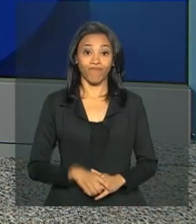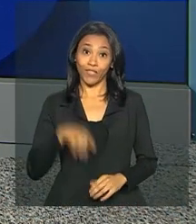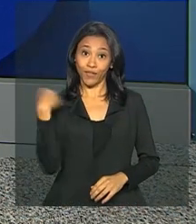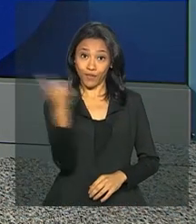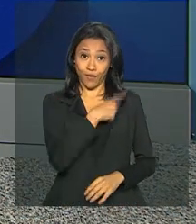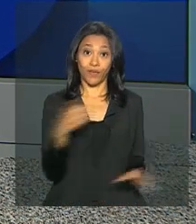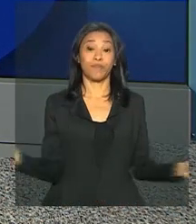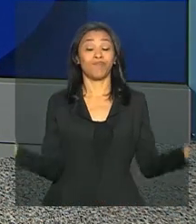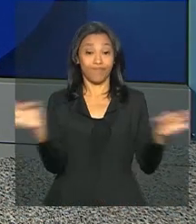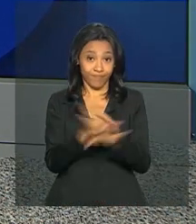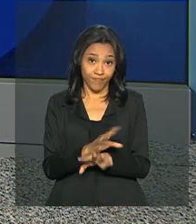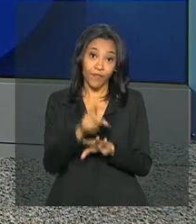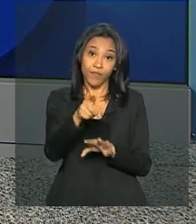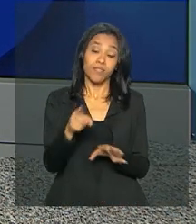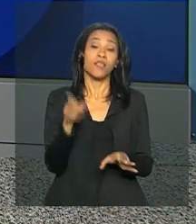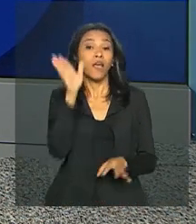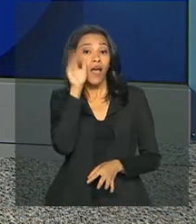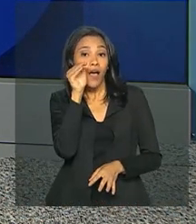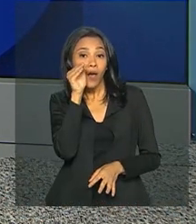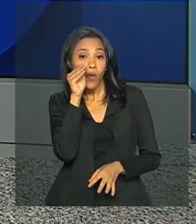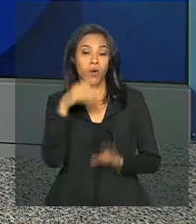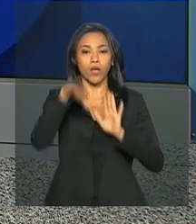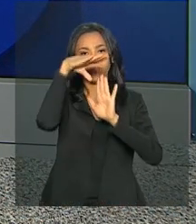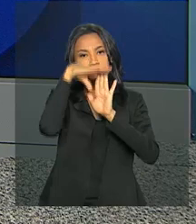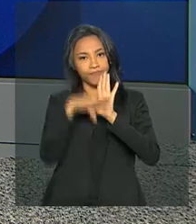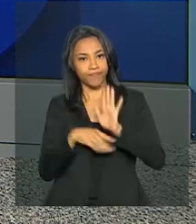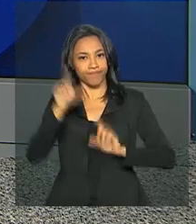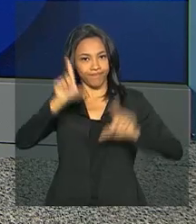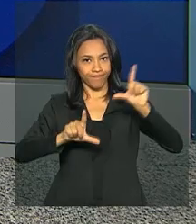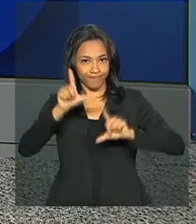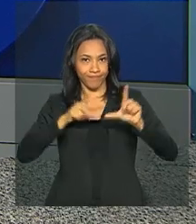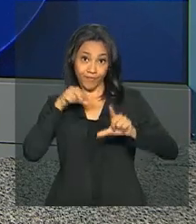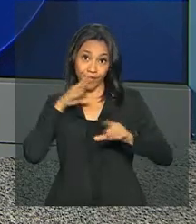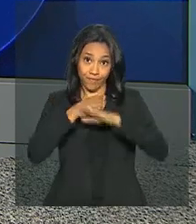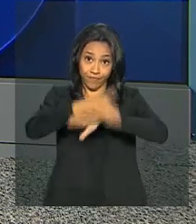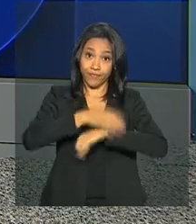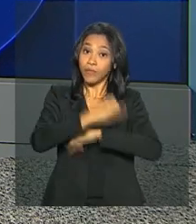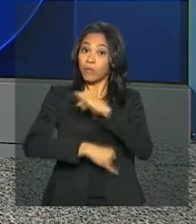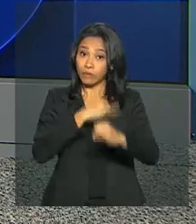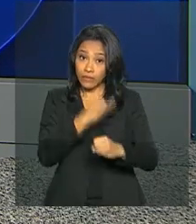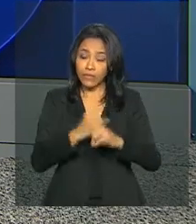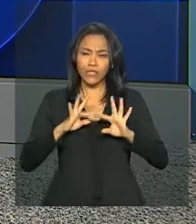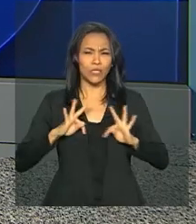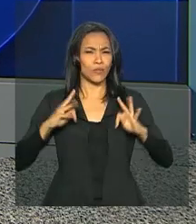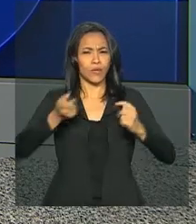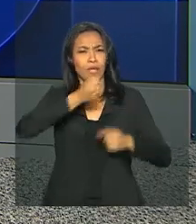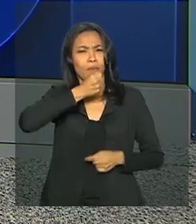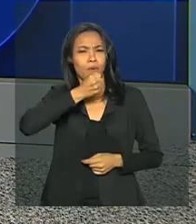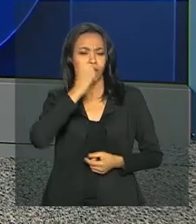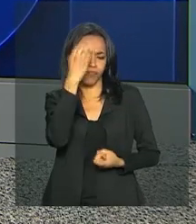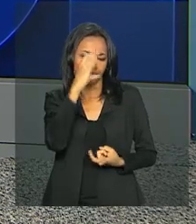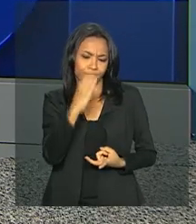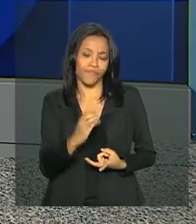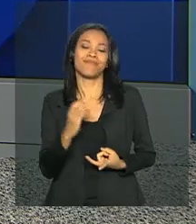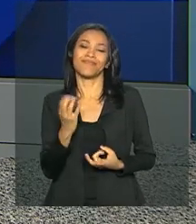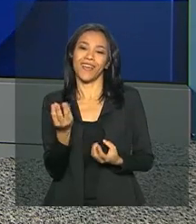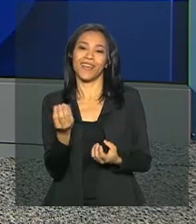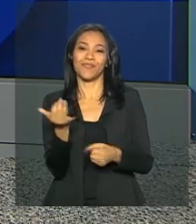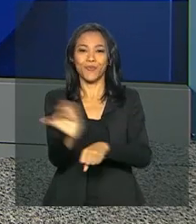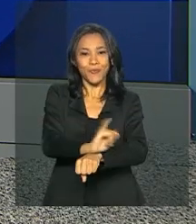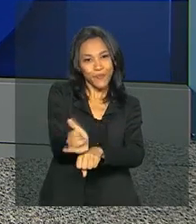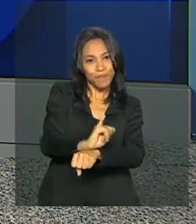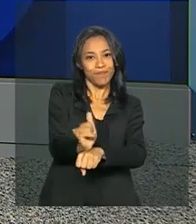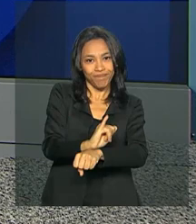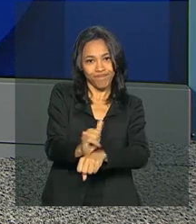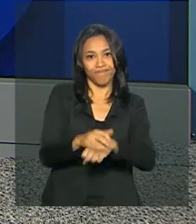Nós ficamos por aqui. Você acompanha a nossa programação ao vivo pelo site da NBR. E todas as reportagens estão disponíveis no nosso